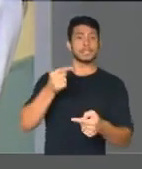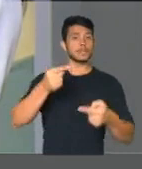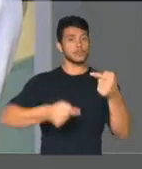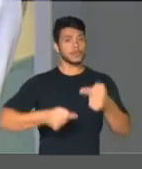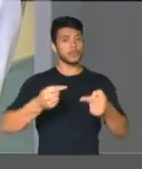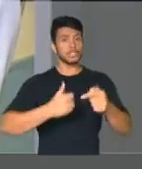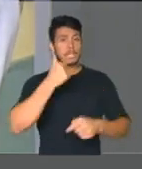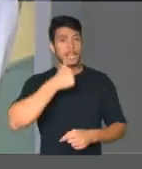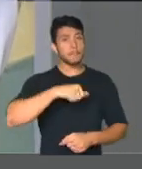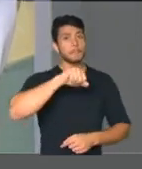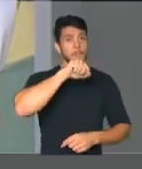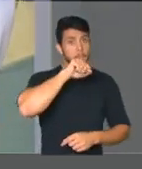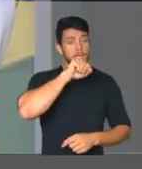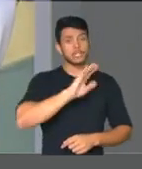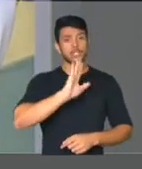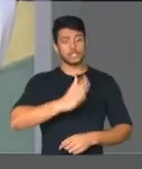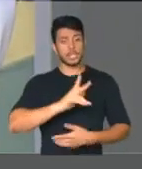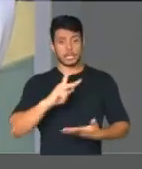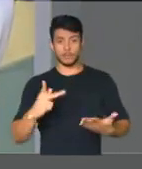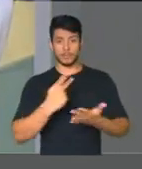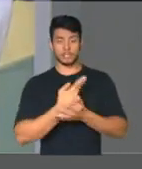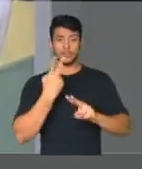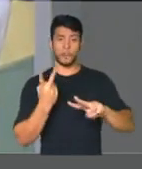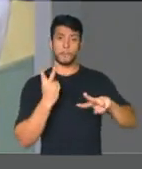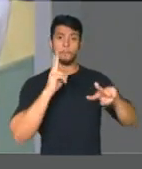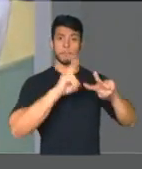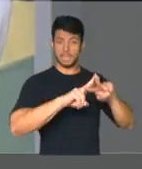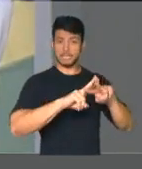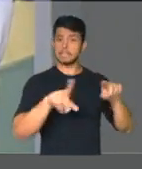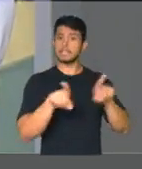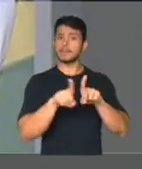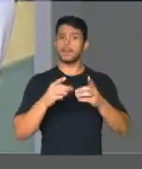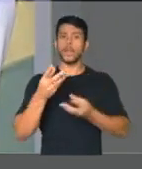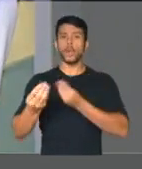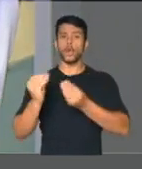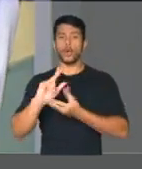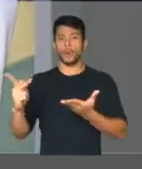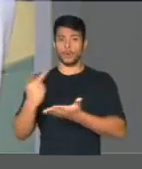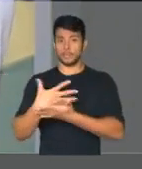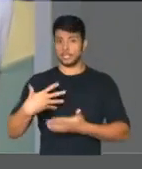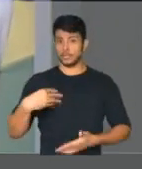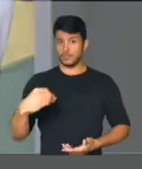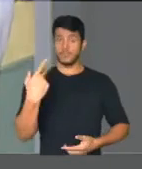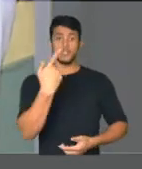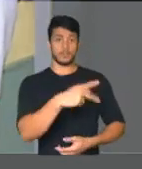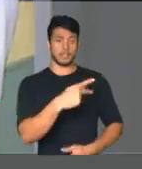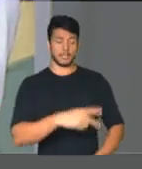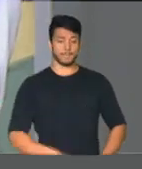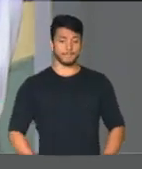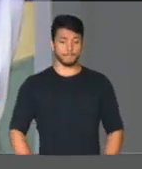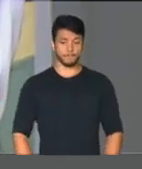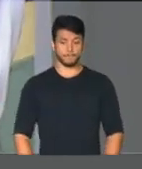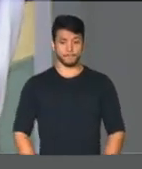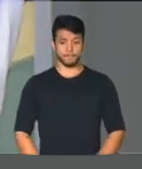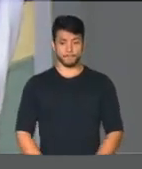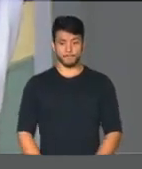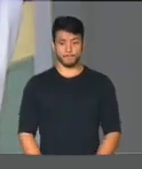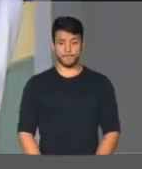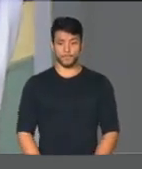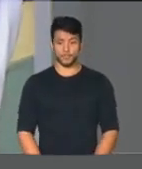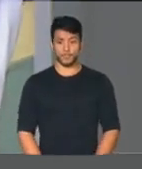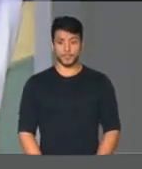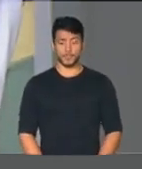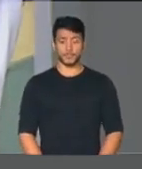mães encarceradas e seus filhos em medida que se impõe. As peças